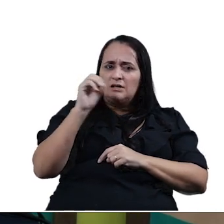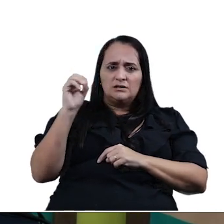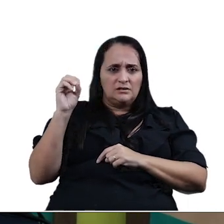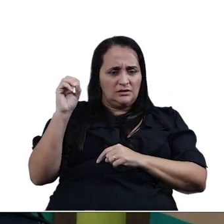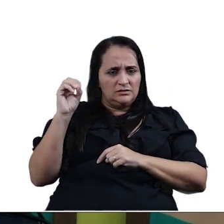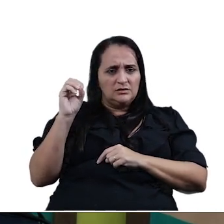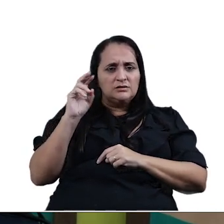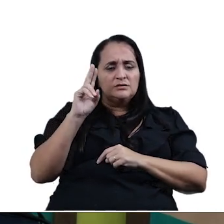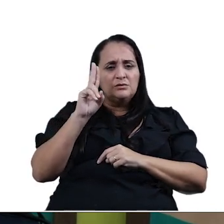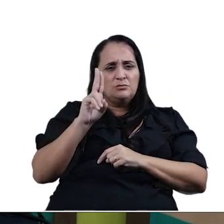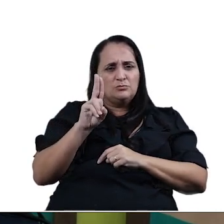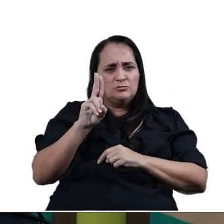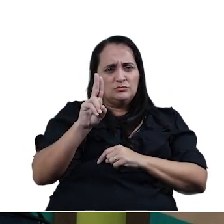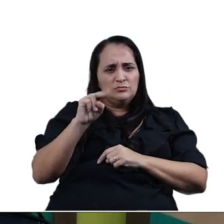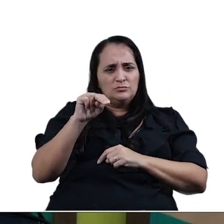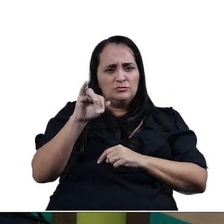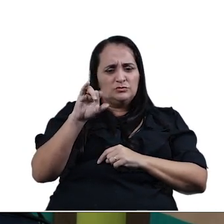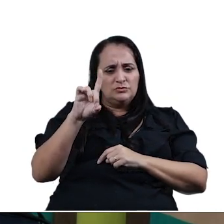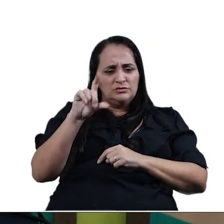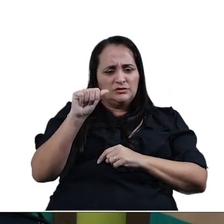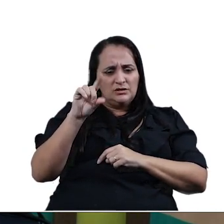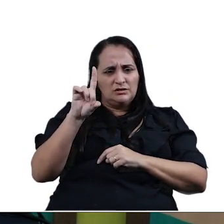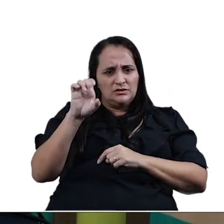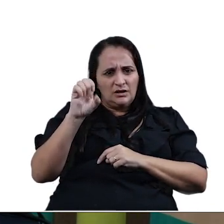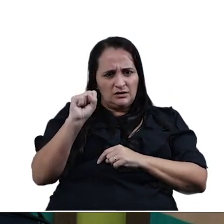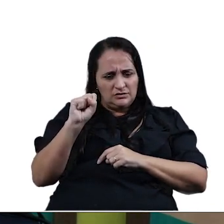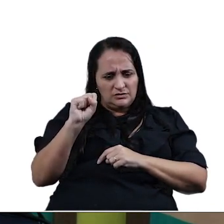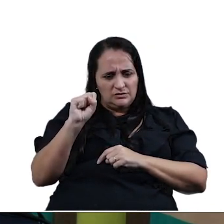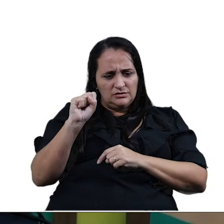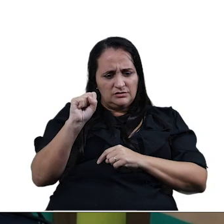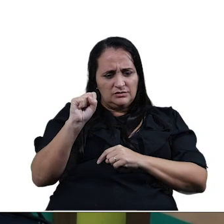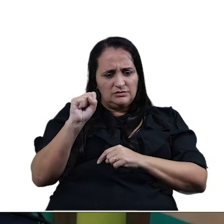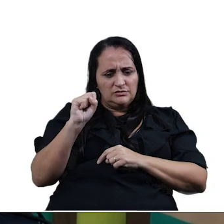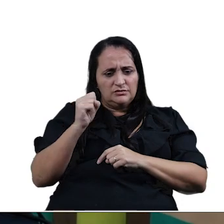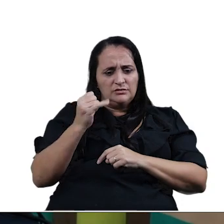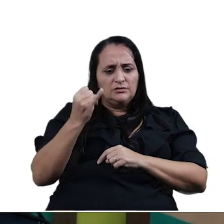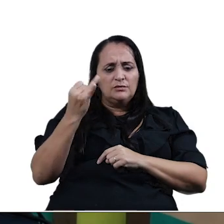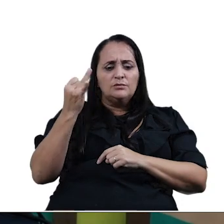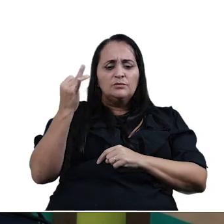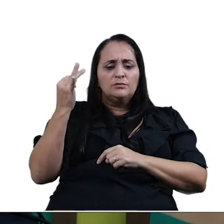300 unidades. É como se eu tivesse pegado essa unidade, que é 1, ó,